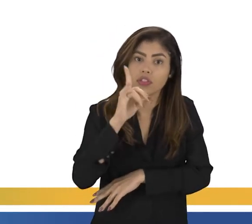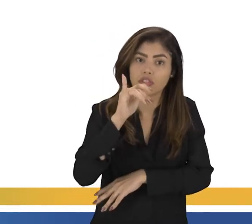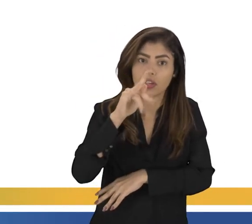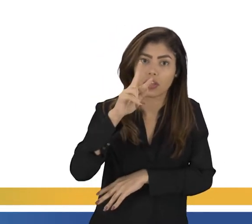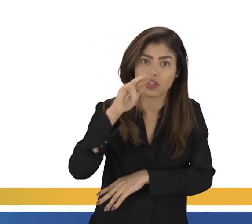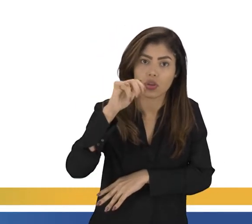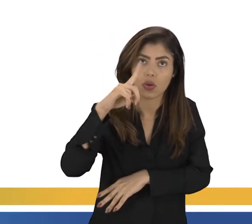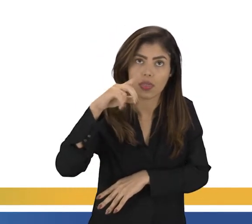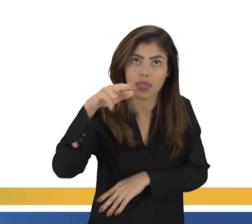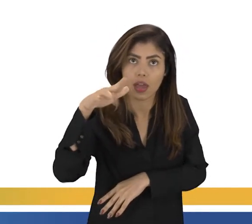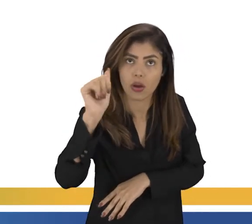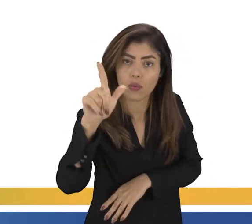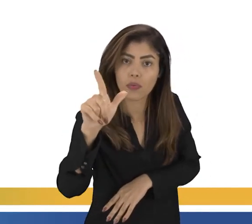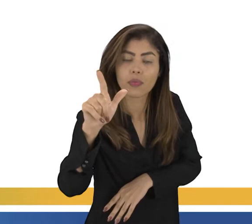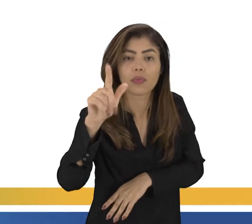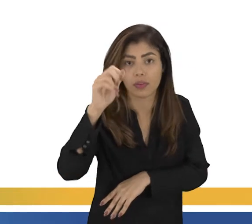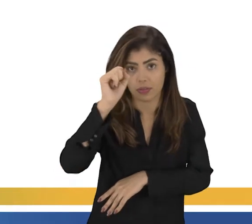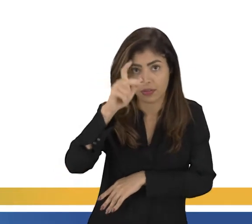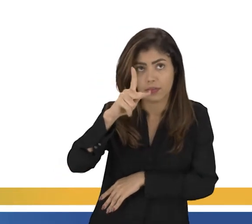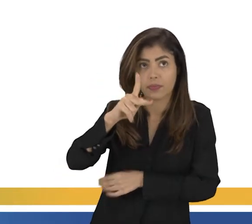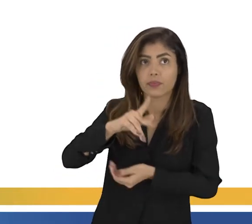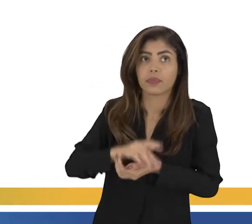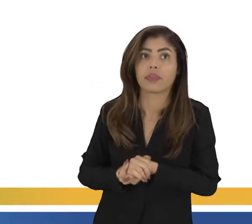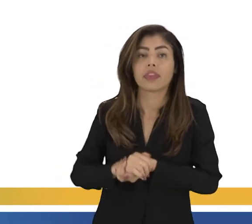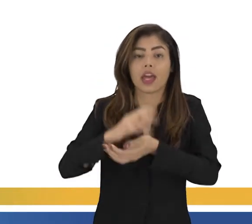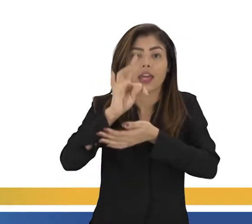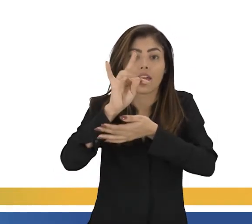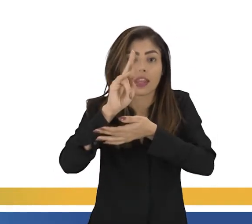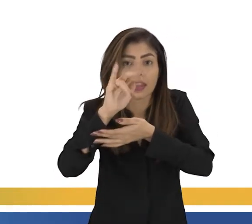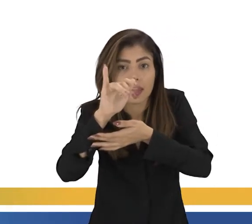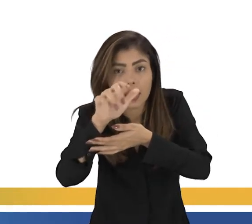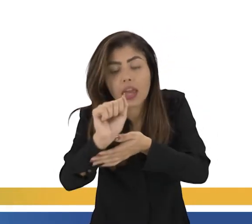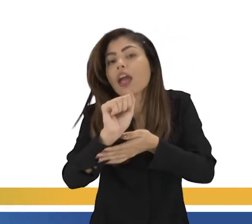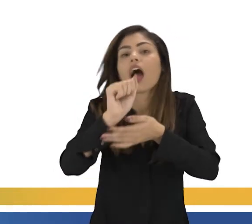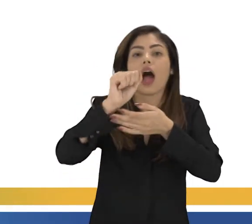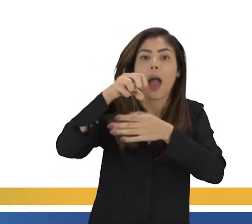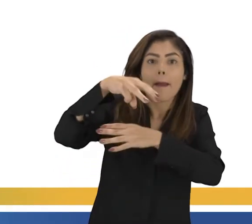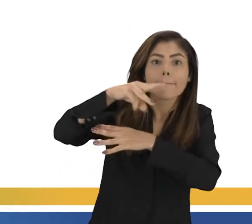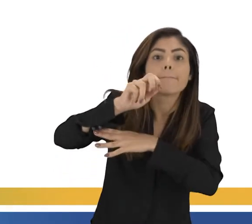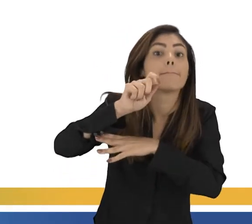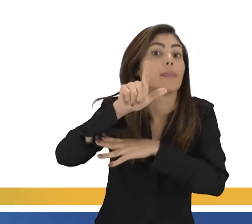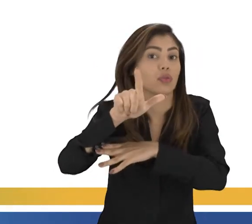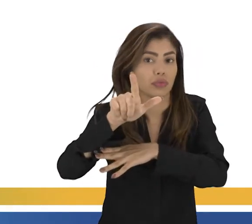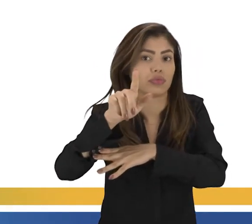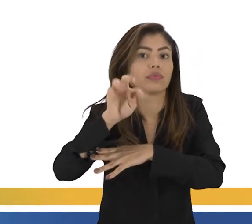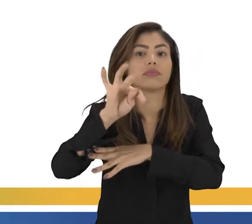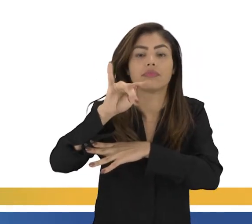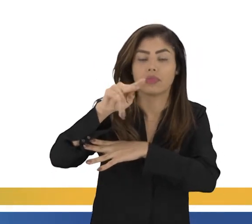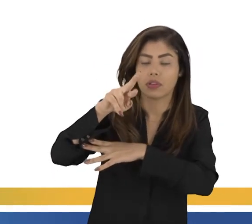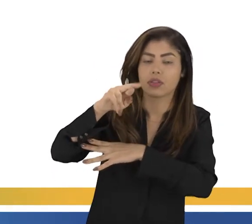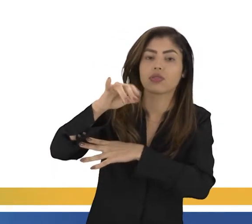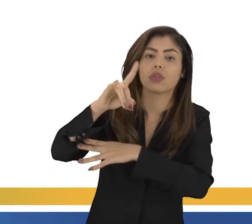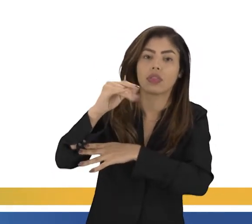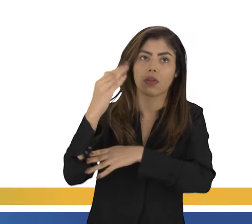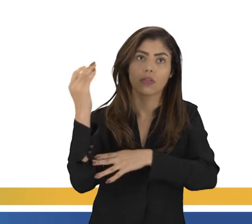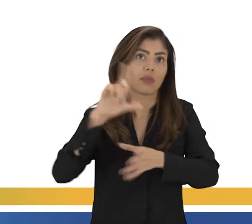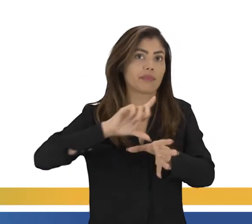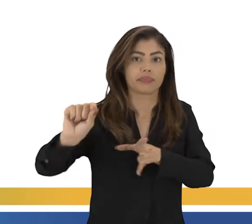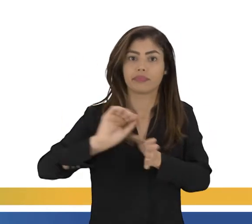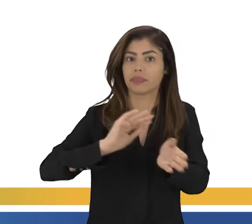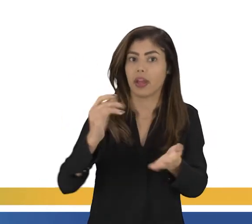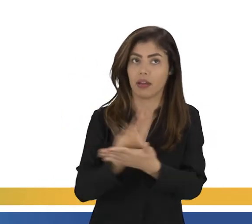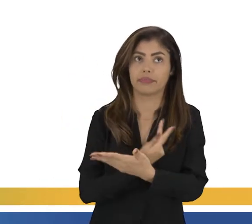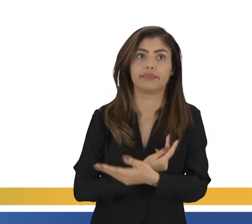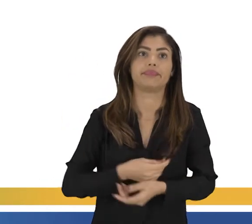unidirecional. E só recapitulando, e a teia alimentar, ela é multidirecional, certo? Então, está descartada.